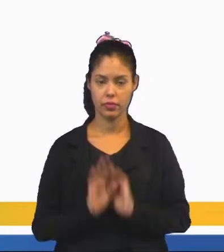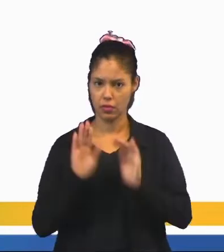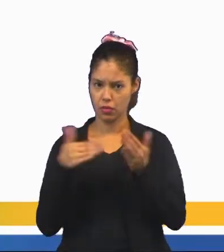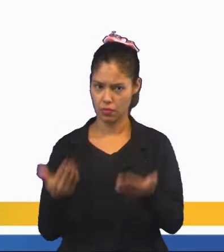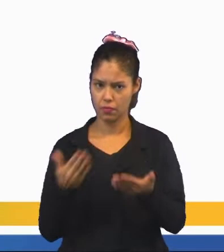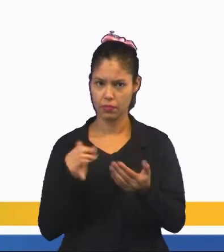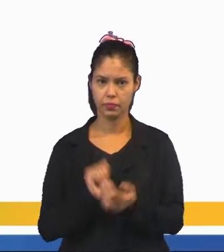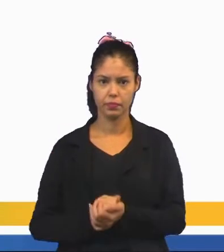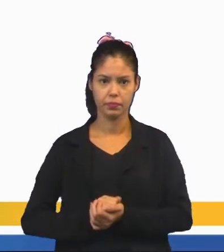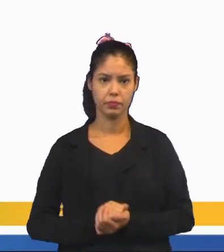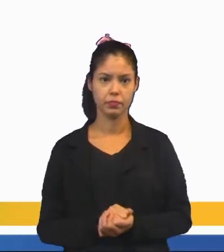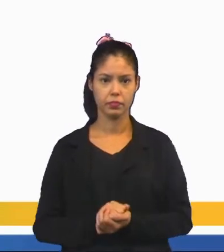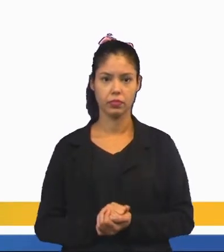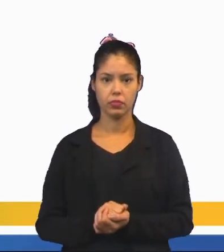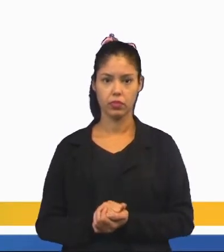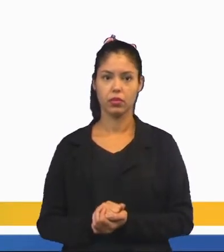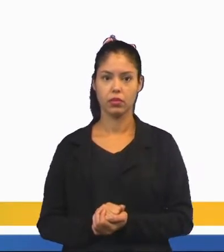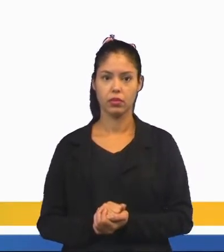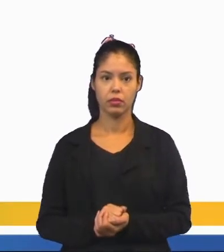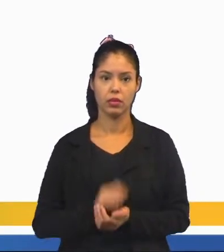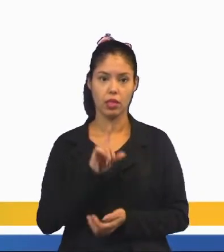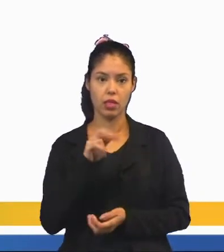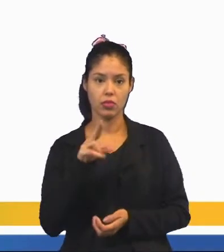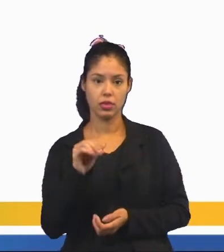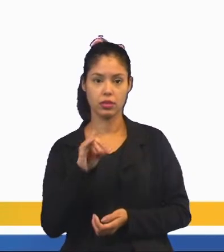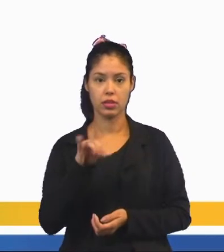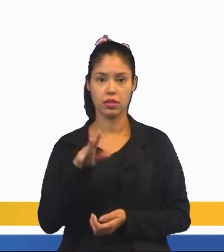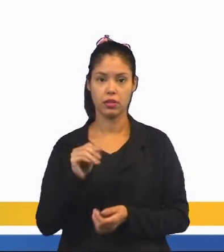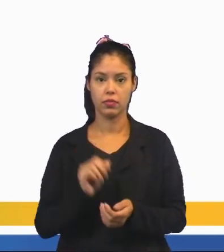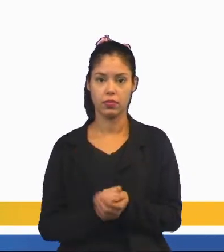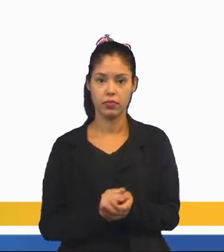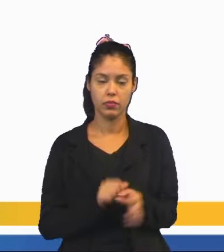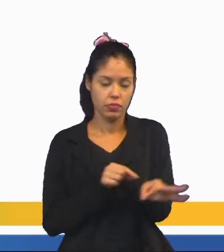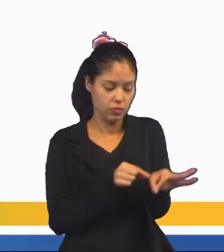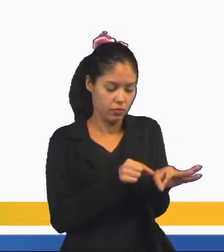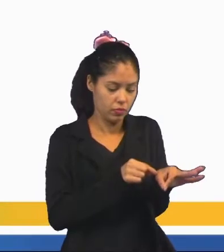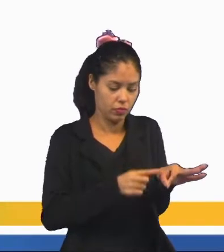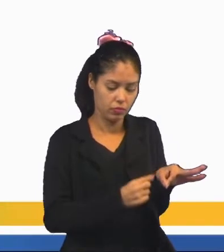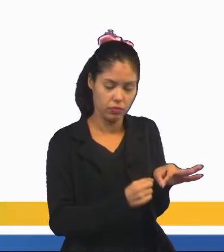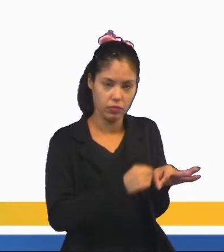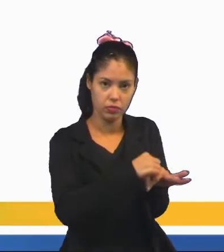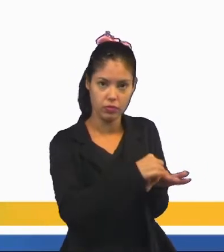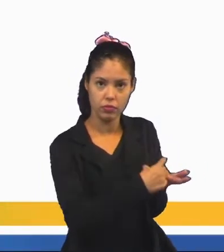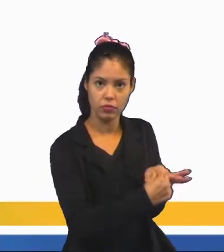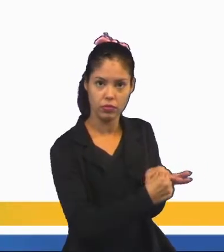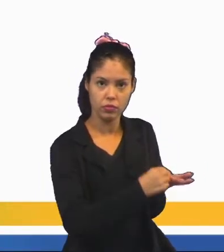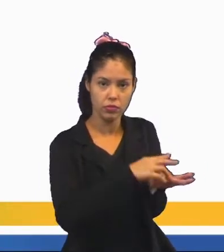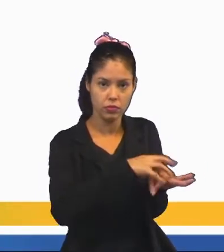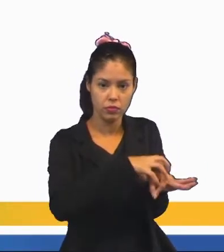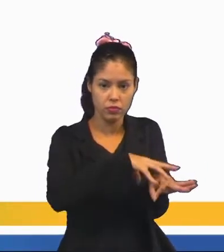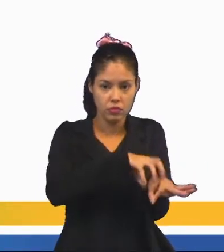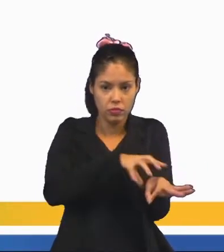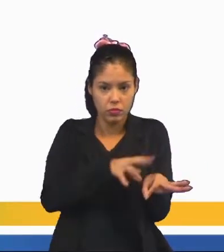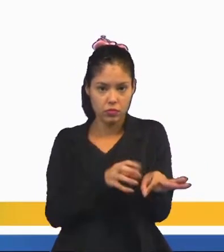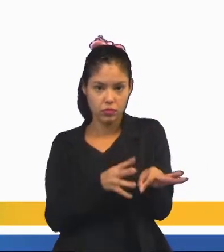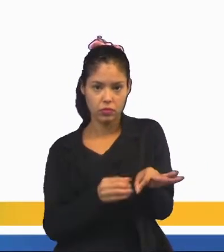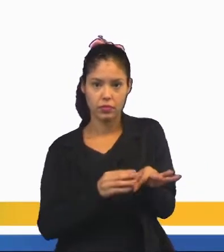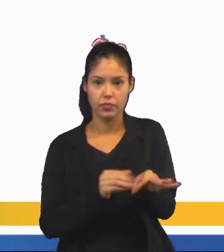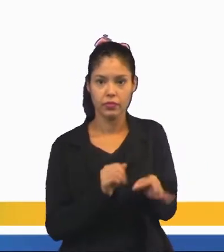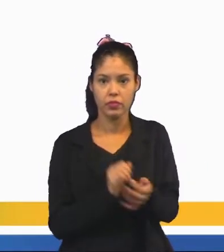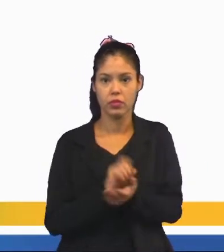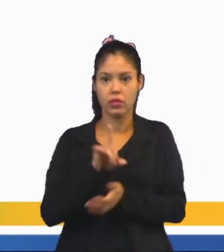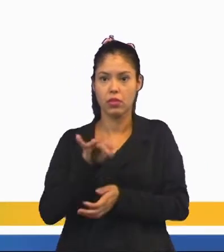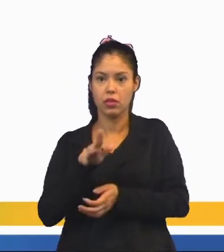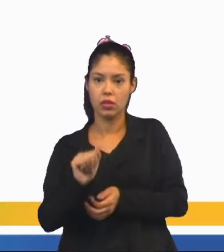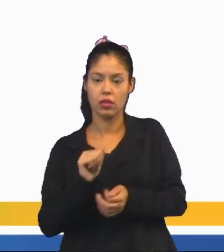Quais são os sintomas? Lesões clínicas, verrugas que podem cometer vulva, vagina, colo